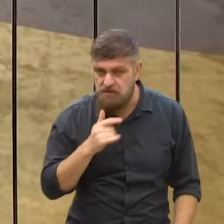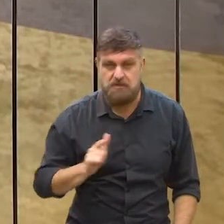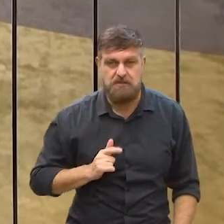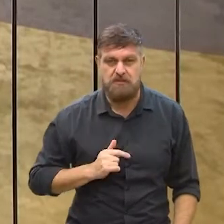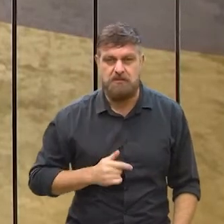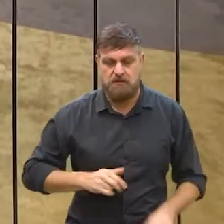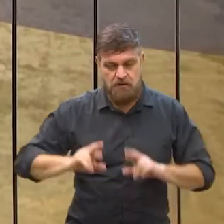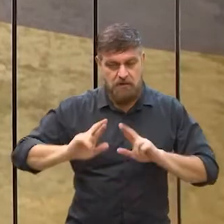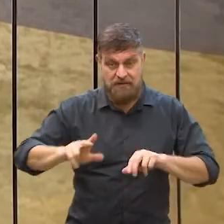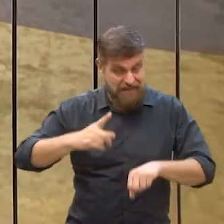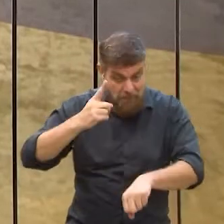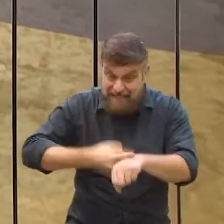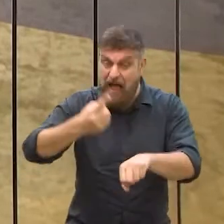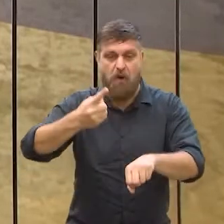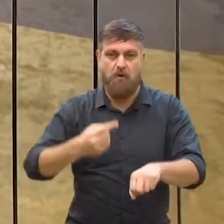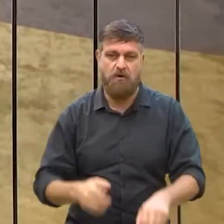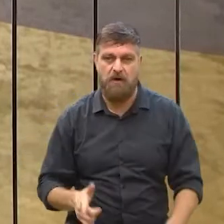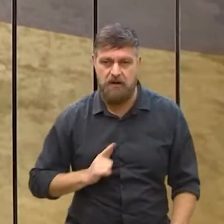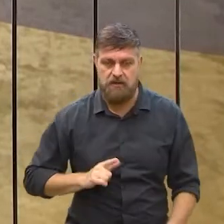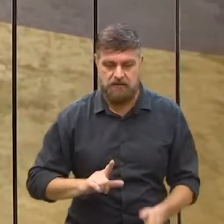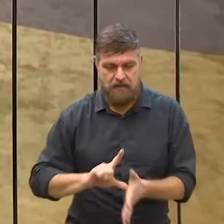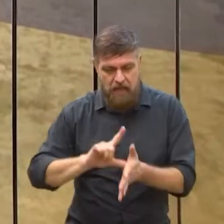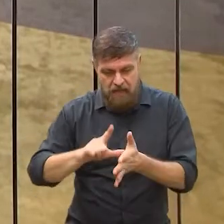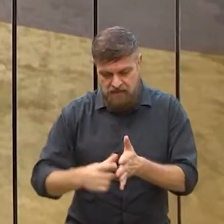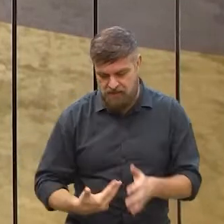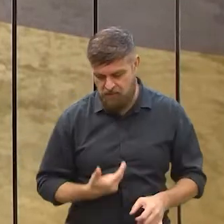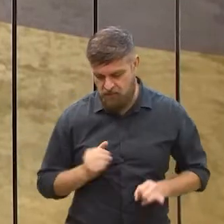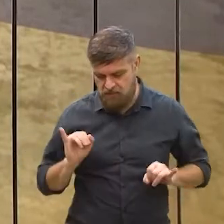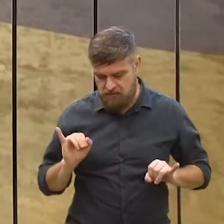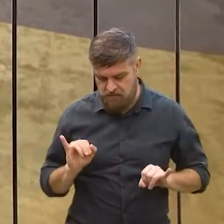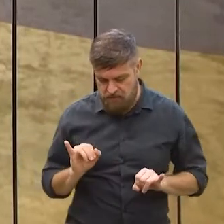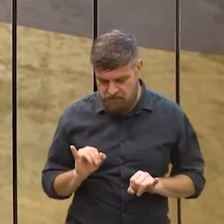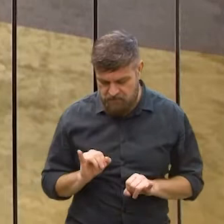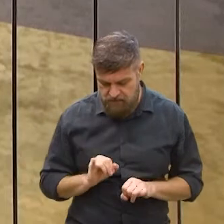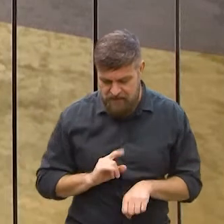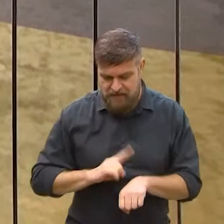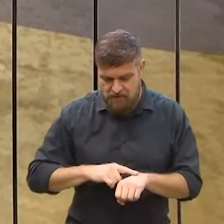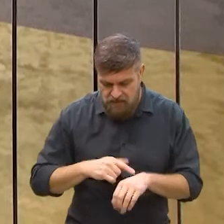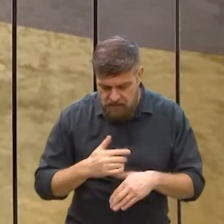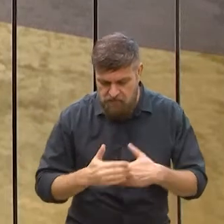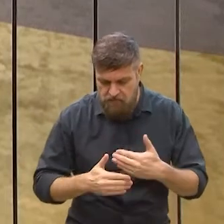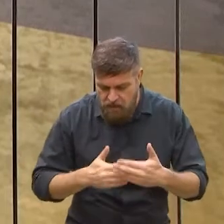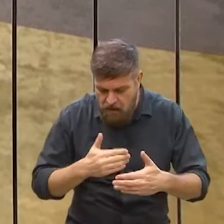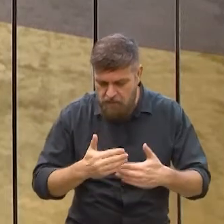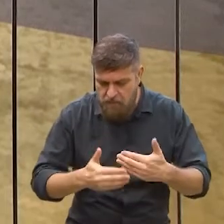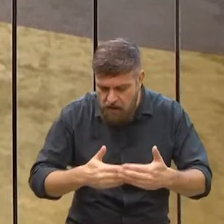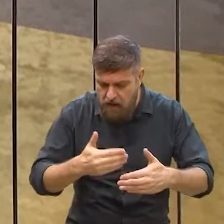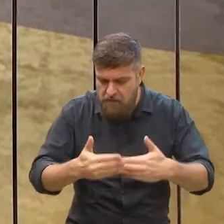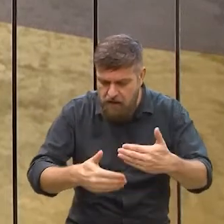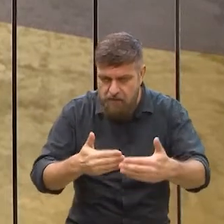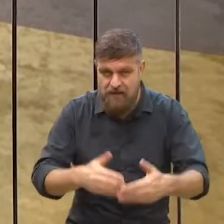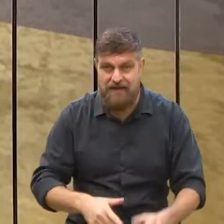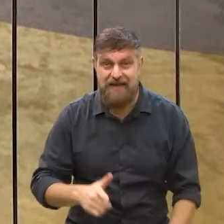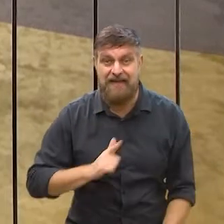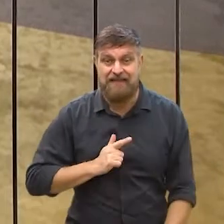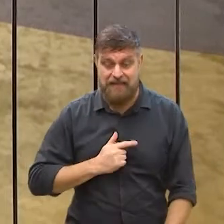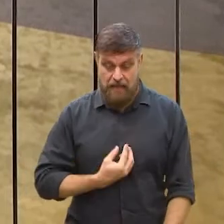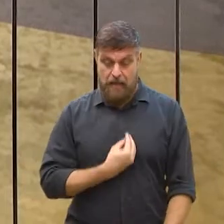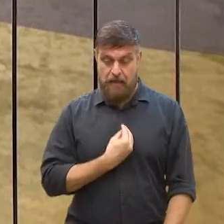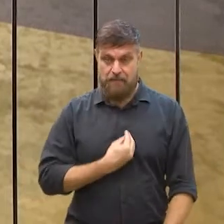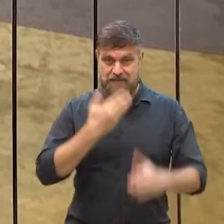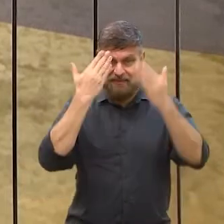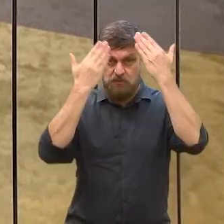se desvencilha imediatamente, né, no pós-operatório. Isso acontece no processo gradativo, por isso que o acompanhamento requer